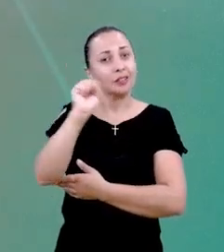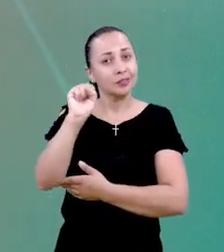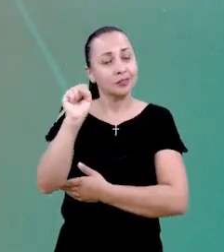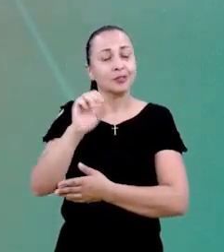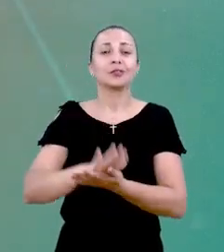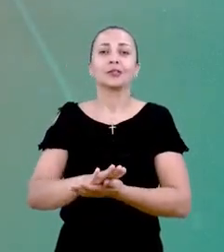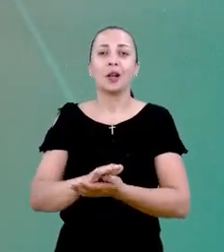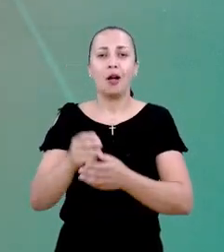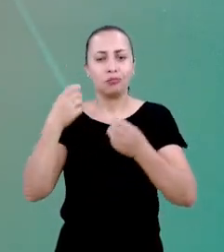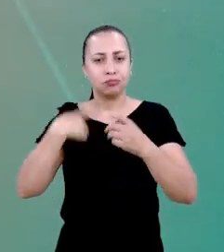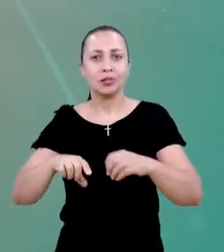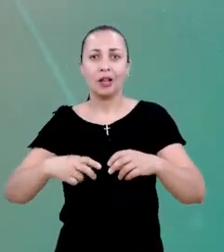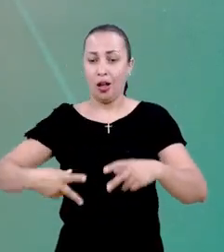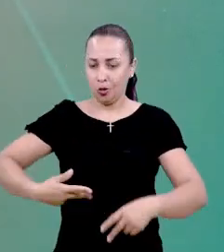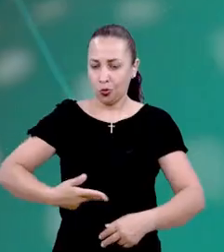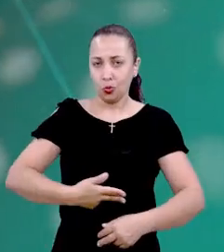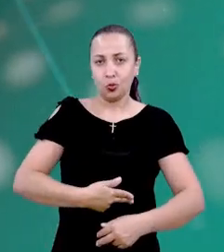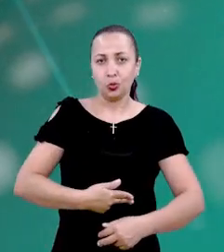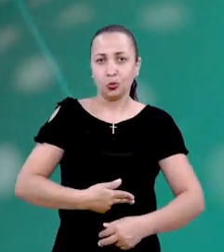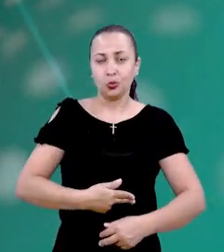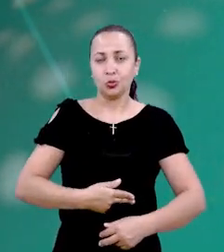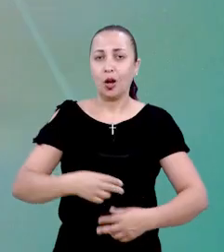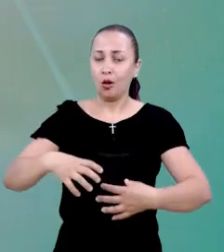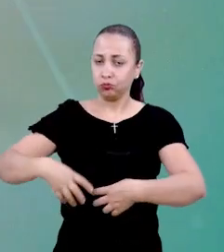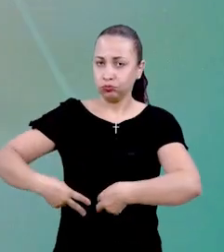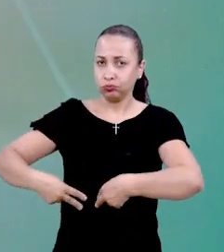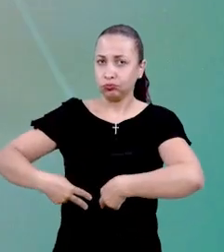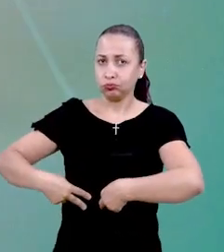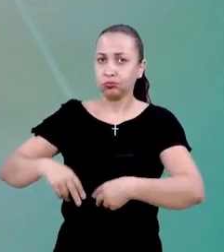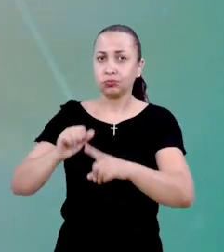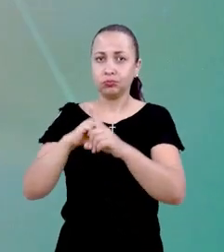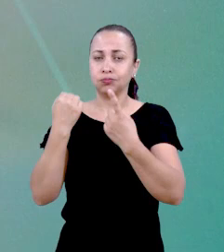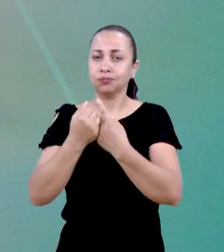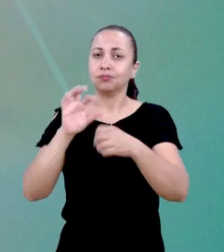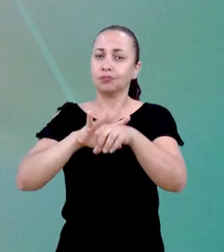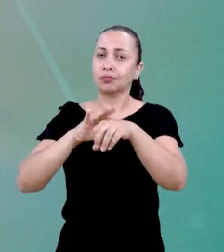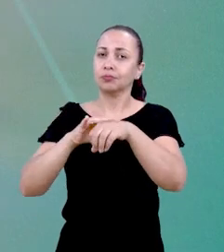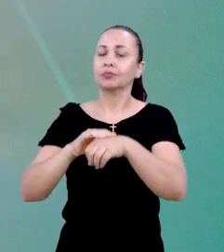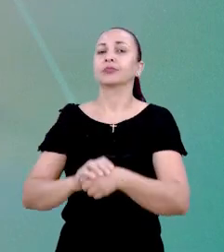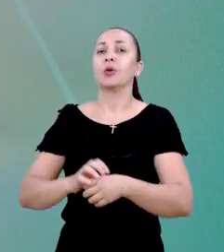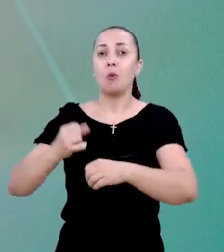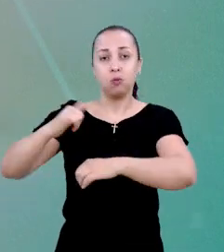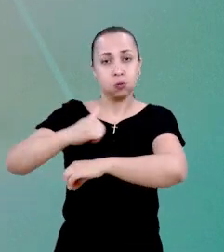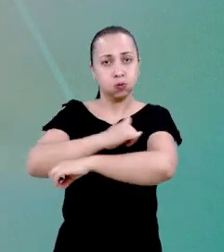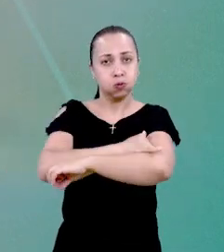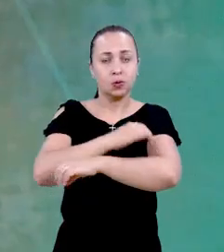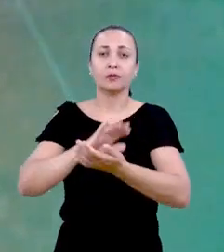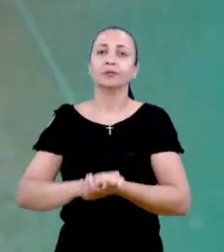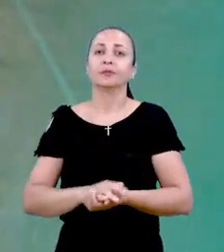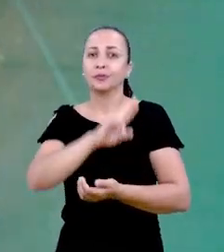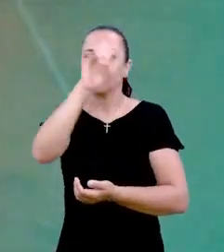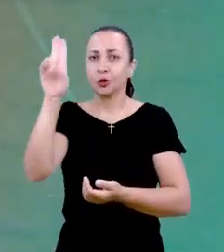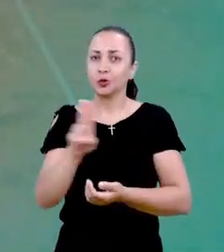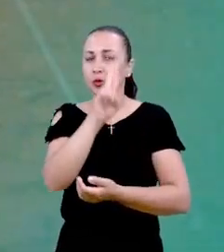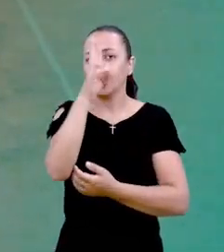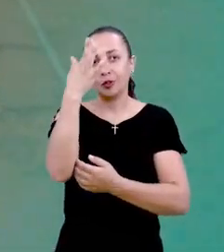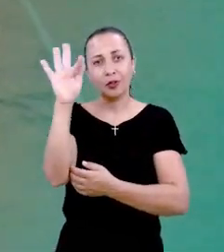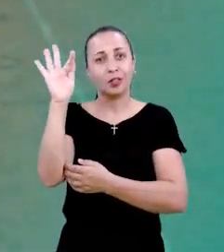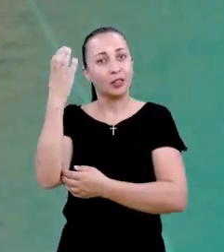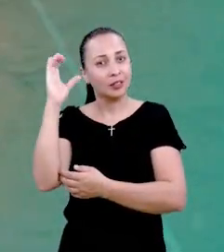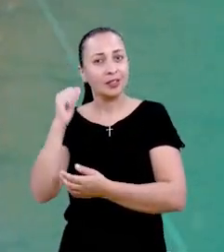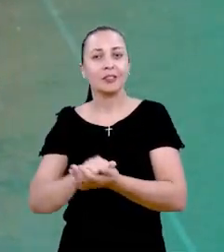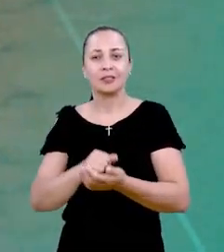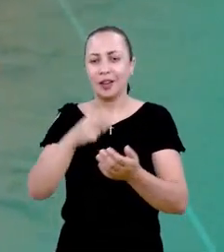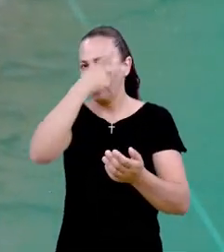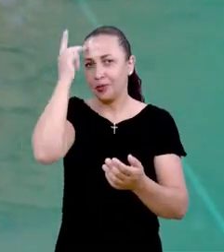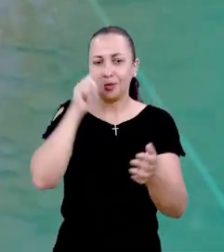Sergipe comprova a eficiência da cirurgia bariátrica no controle de doenças associadas à obesidade. Na Universidade Federal